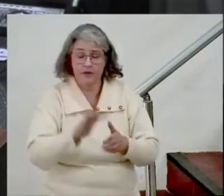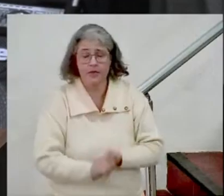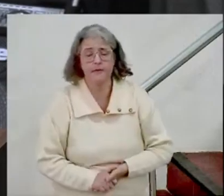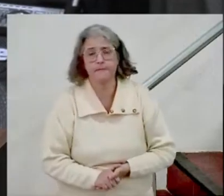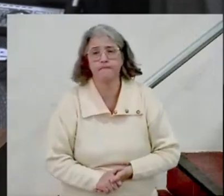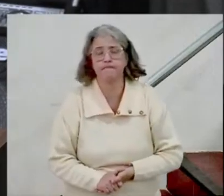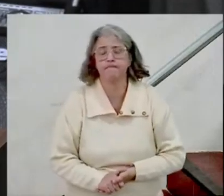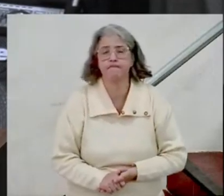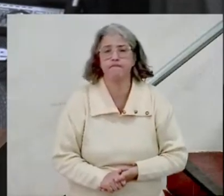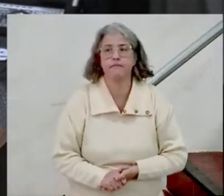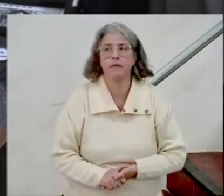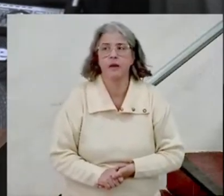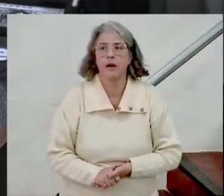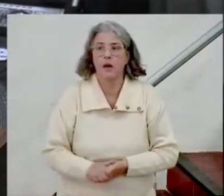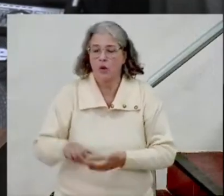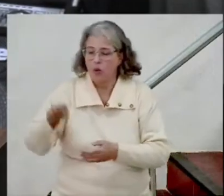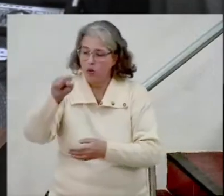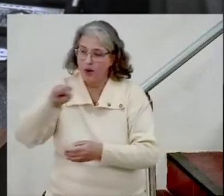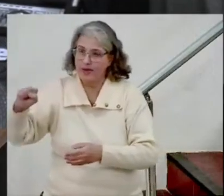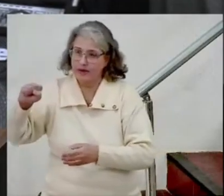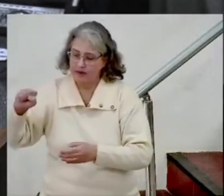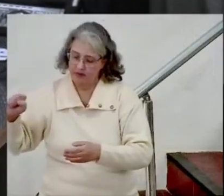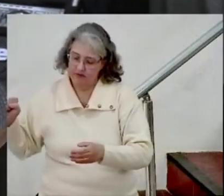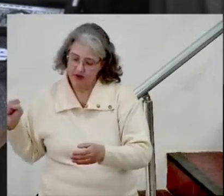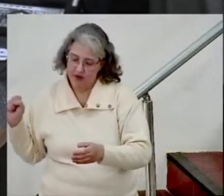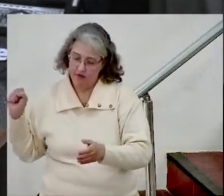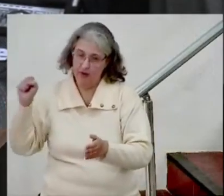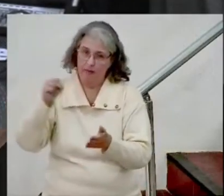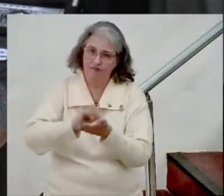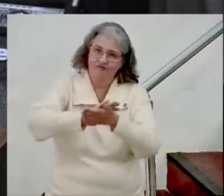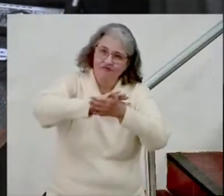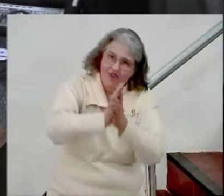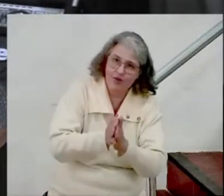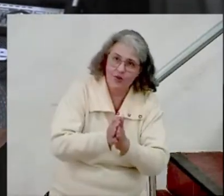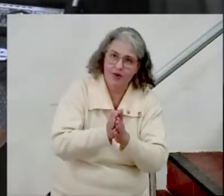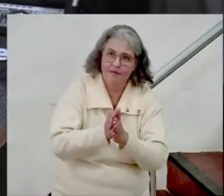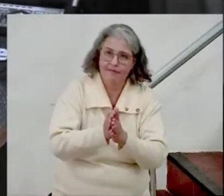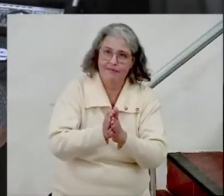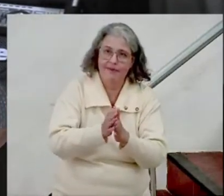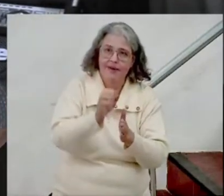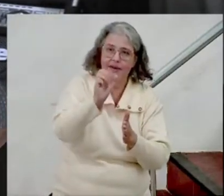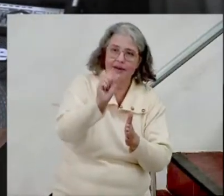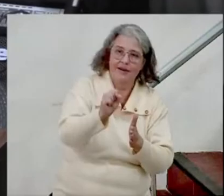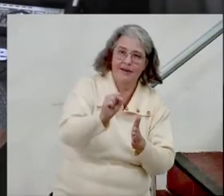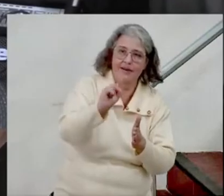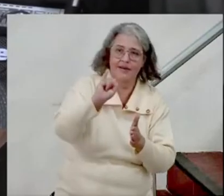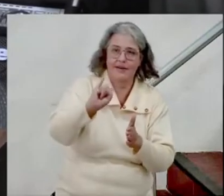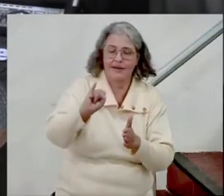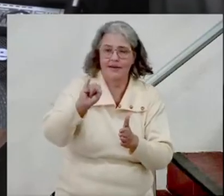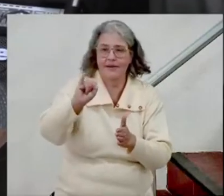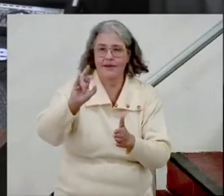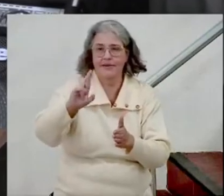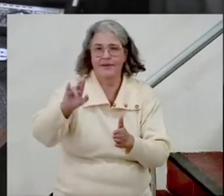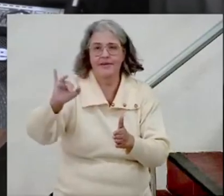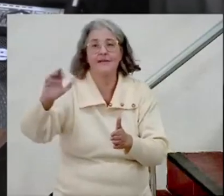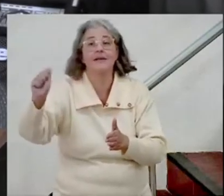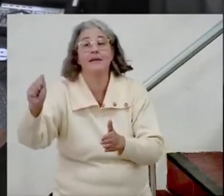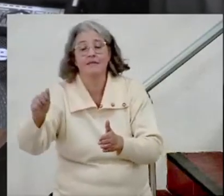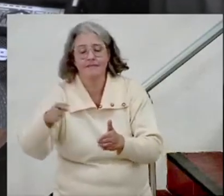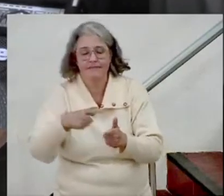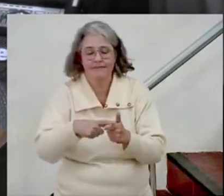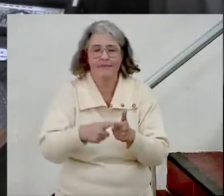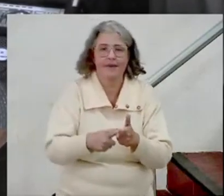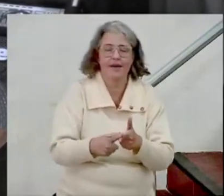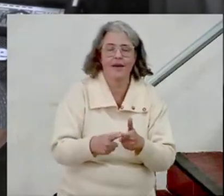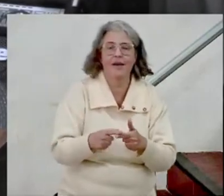lá e destruíram Síria e Israel. Damasco cai, Samaria cai, as capitais desses